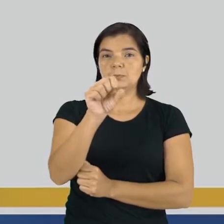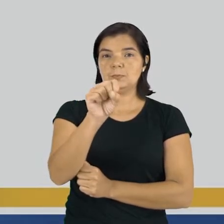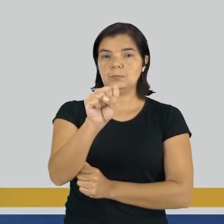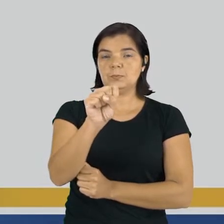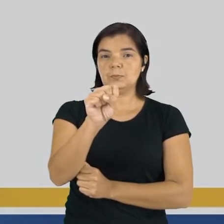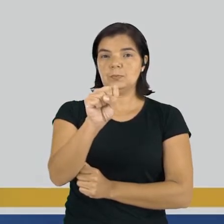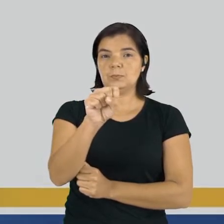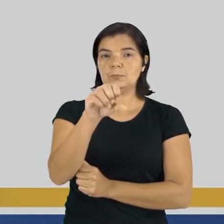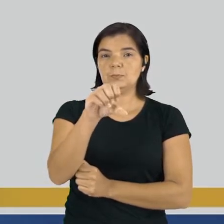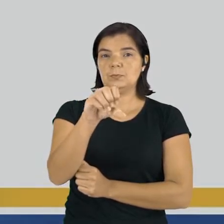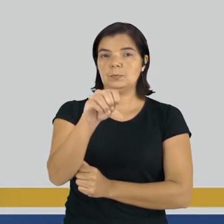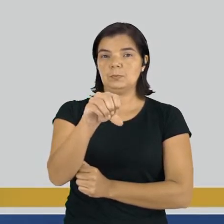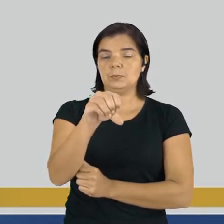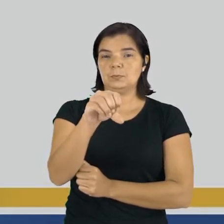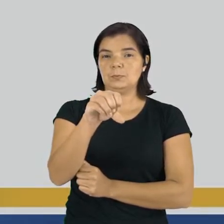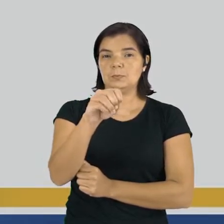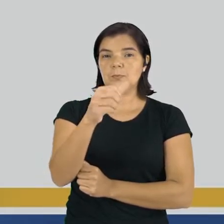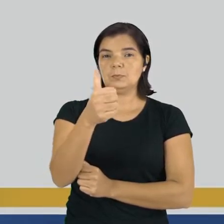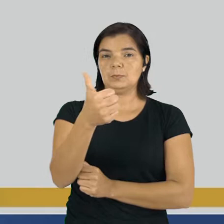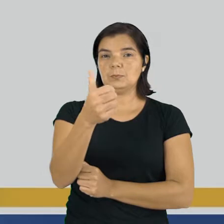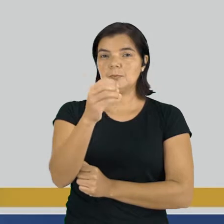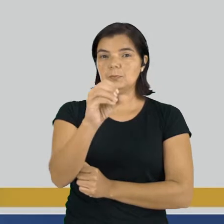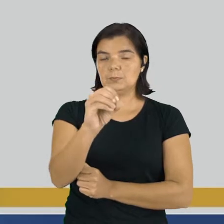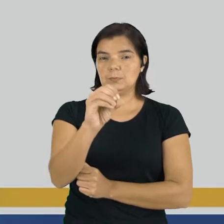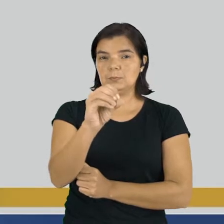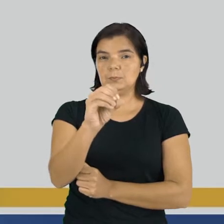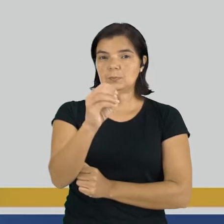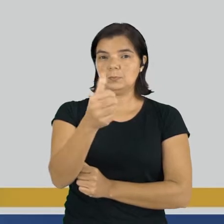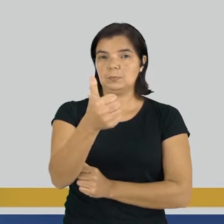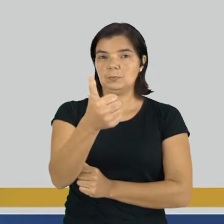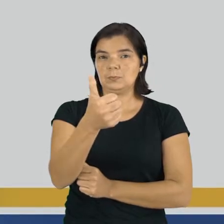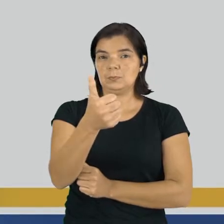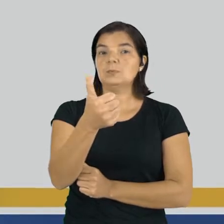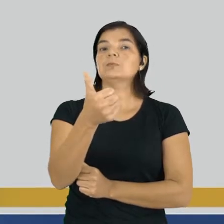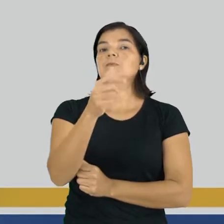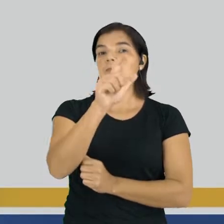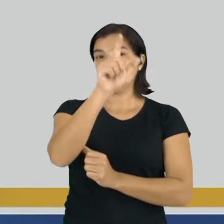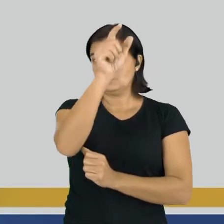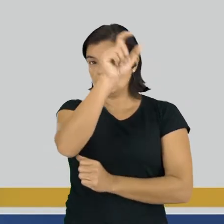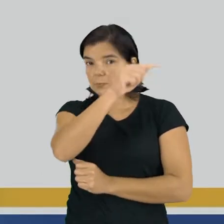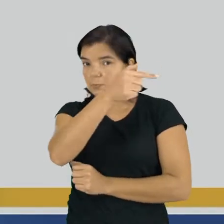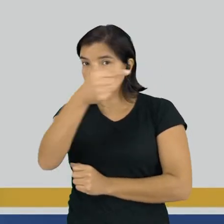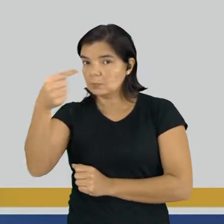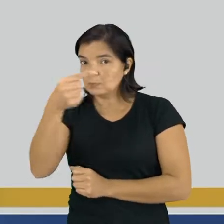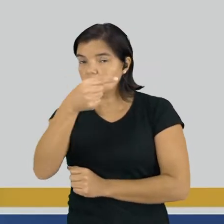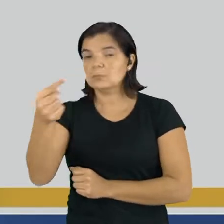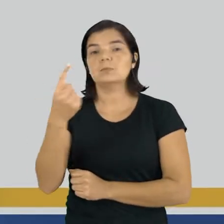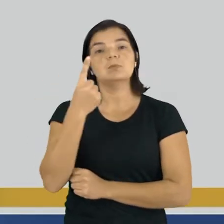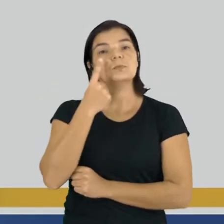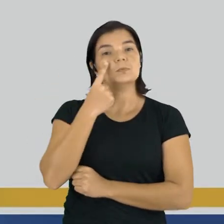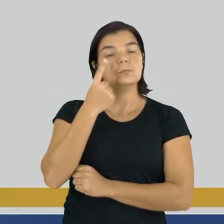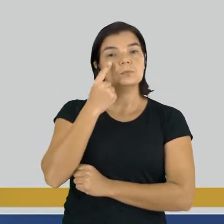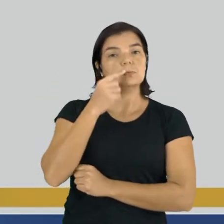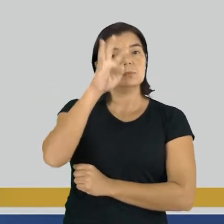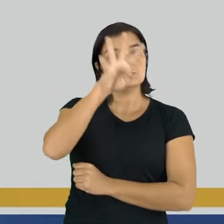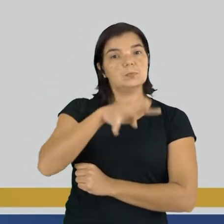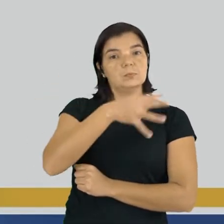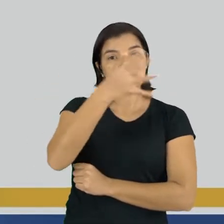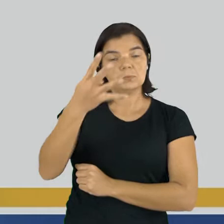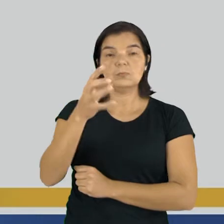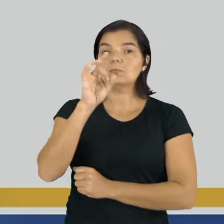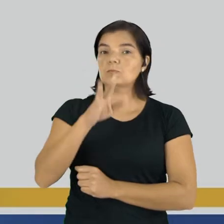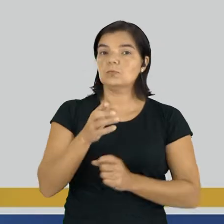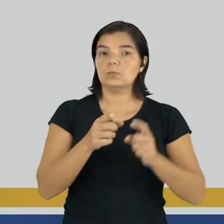7, 8, 9, 10 linhas. Observe que a coluna só